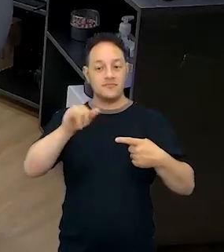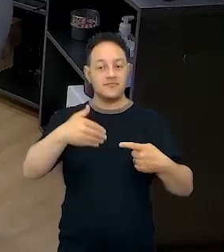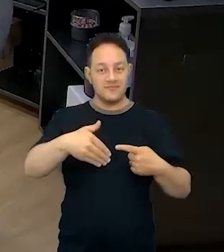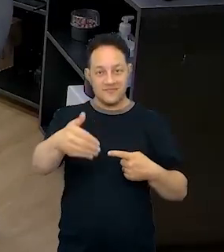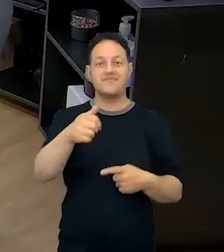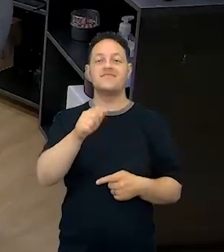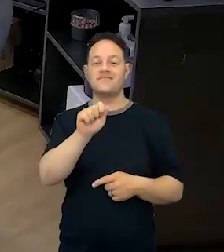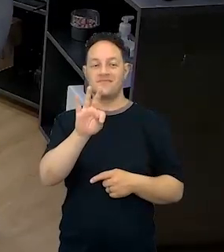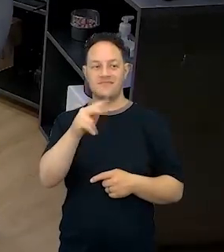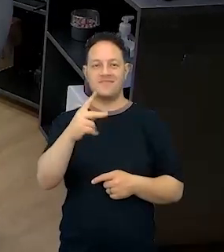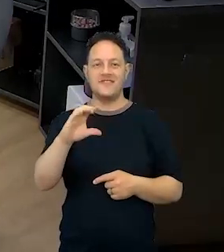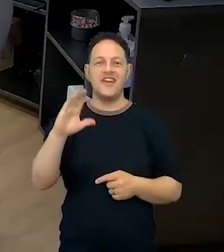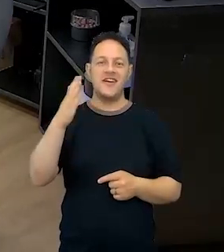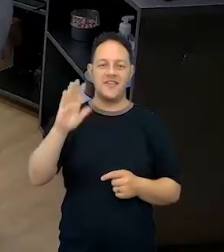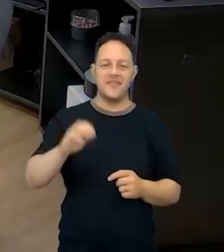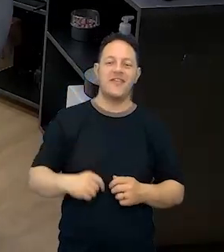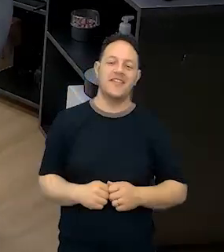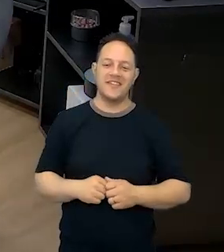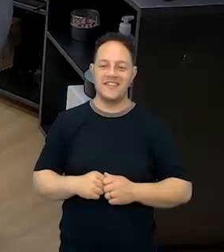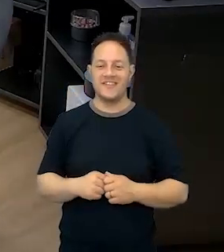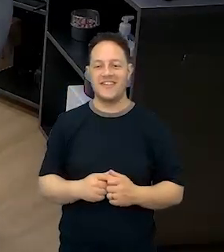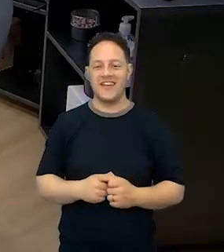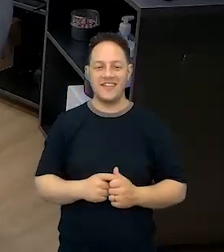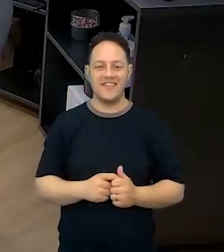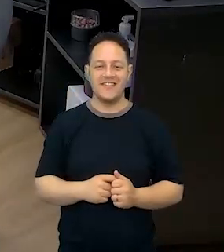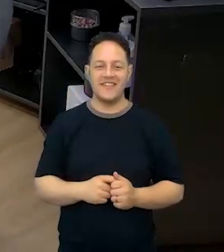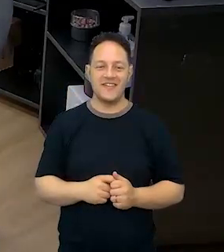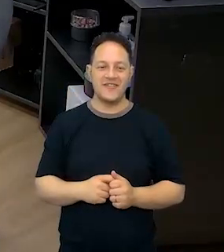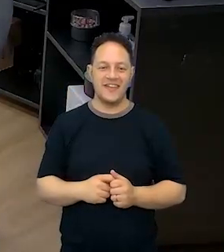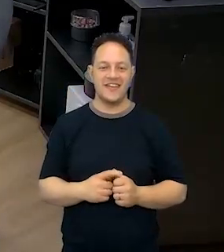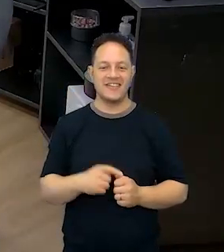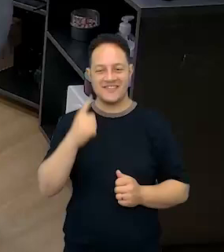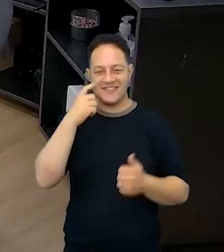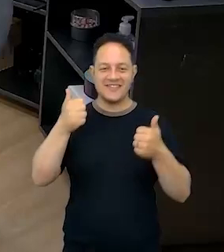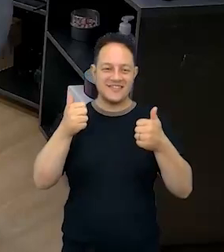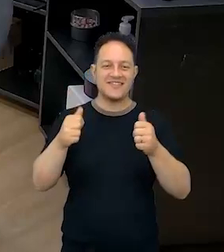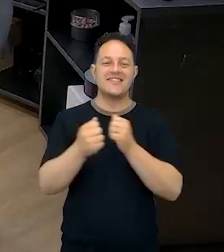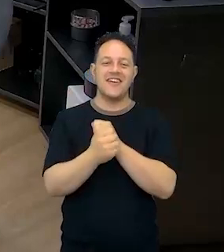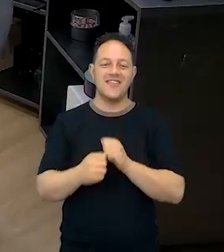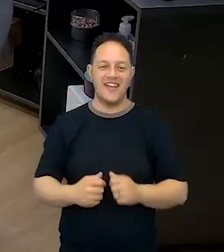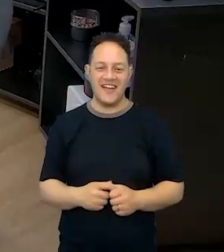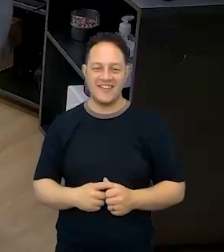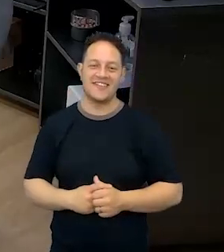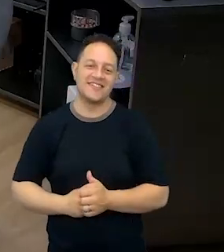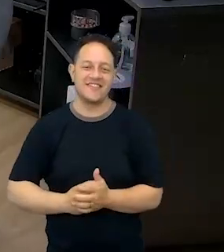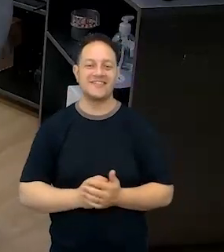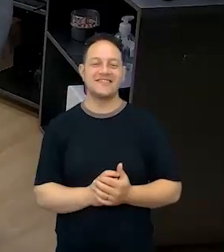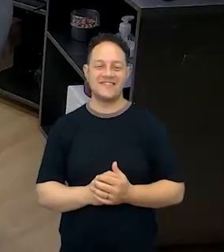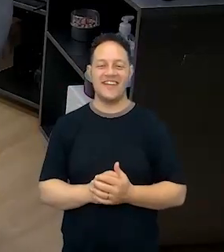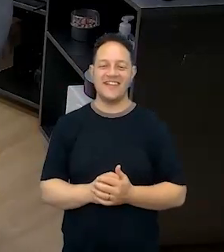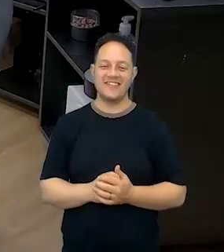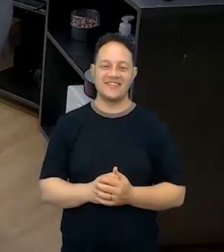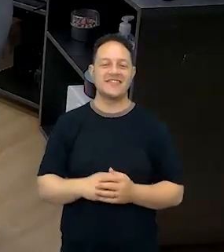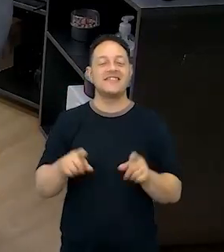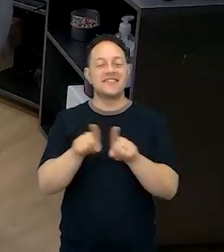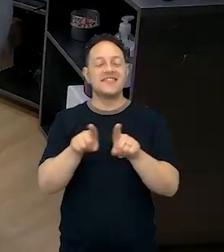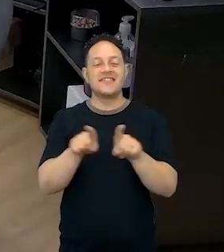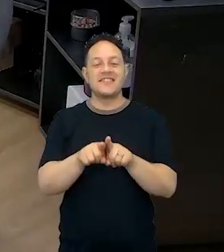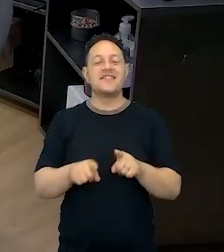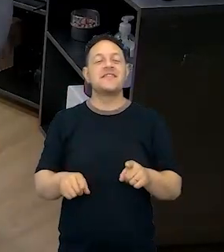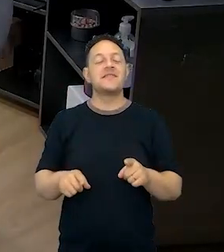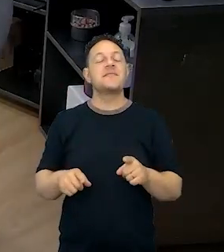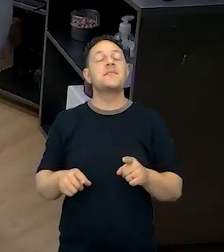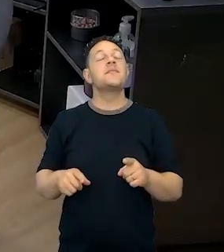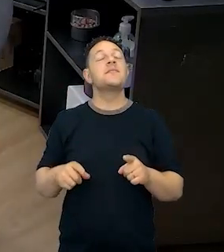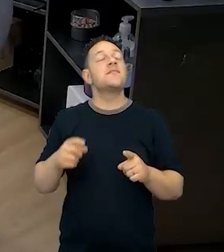falando que legal. Da Feira de Ciências e da Iniciação Científica. Que bom. Spoiler aí, né? Eu tenho outra pergunta